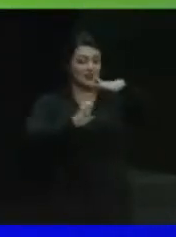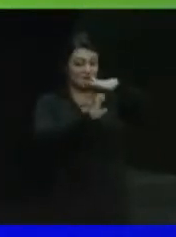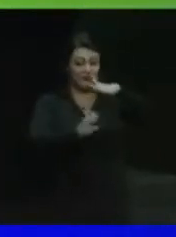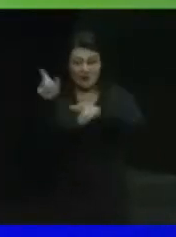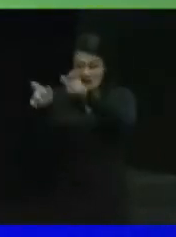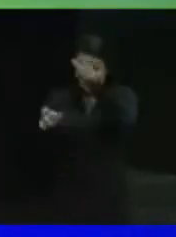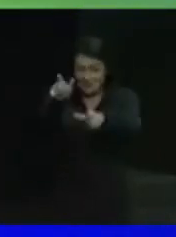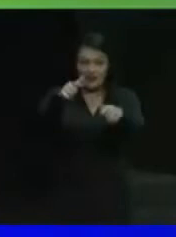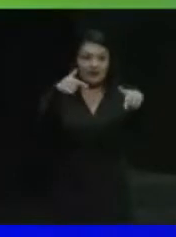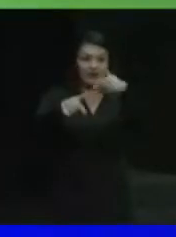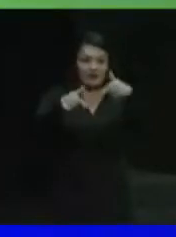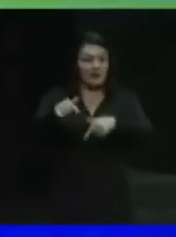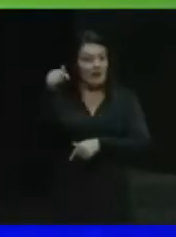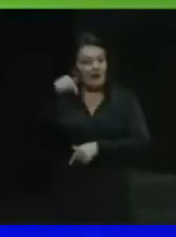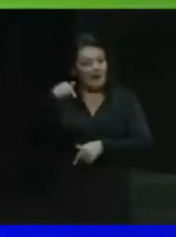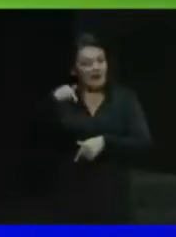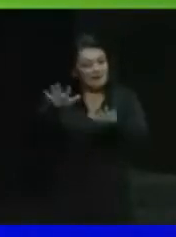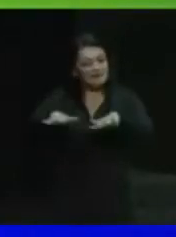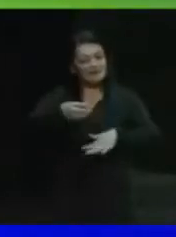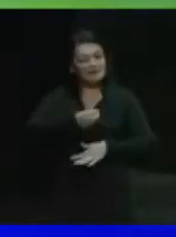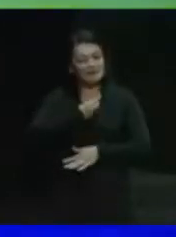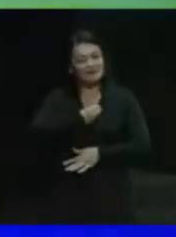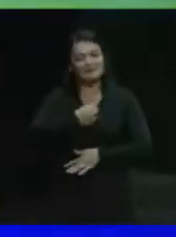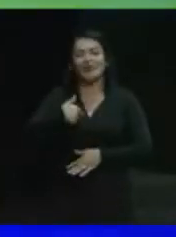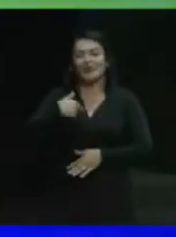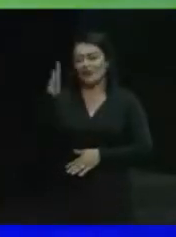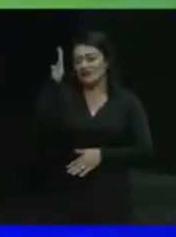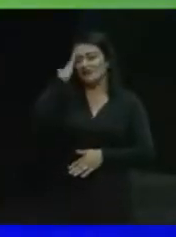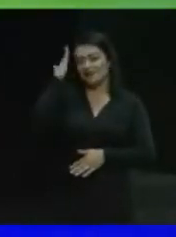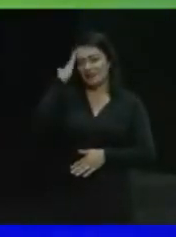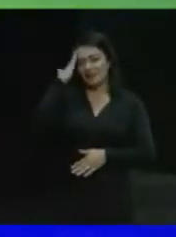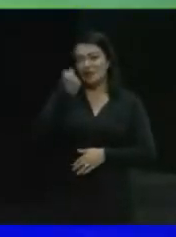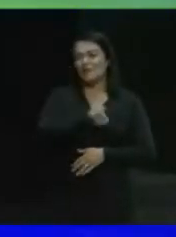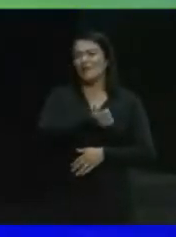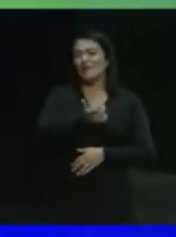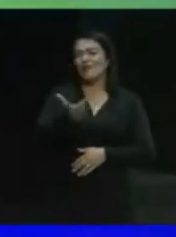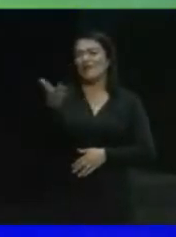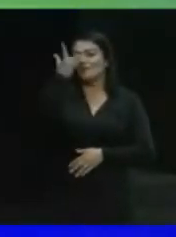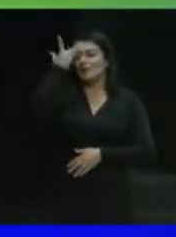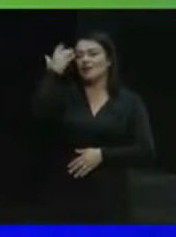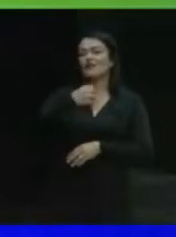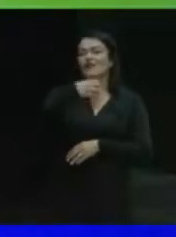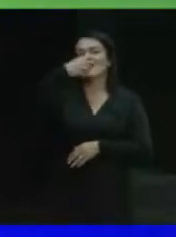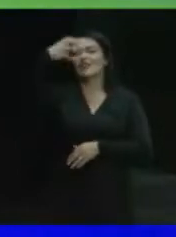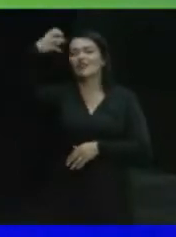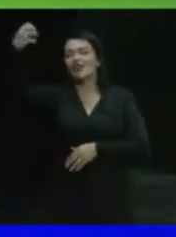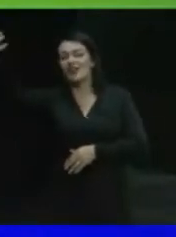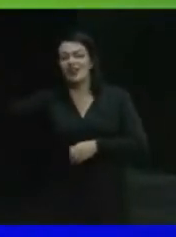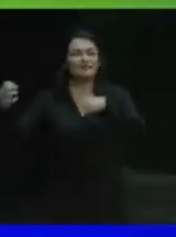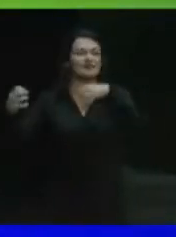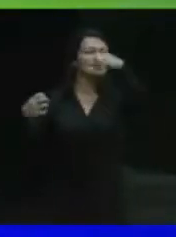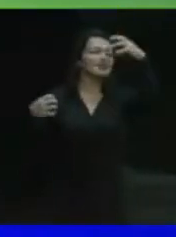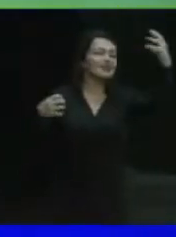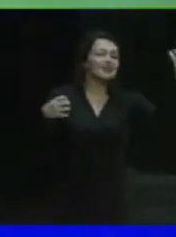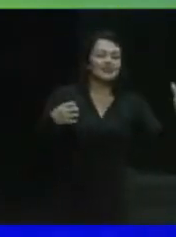e trabalhadores aqui presentes. Eu sei que muita gente veio de lugares distantes e com